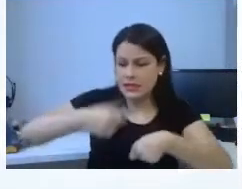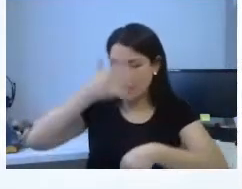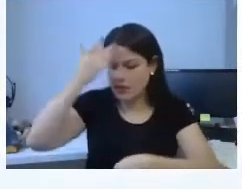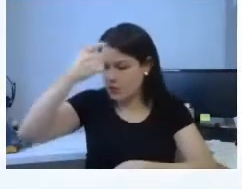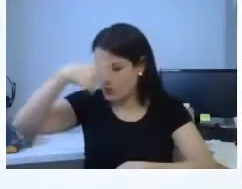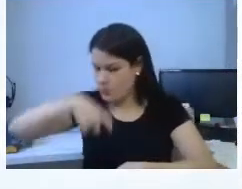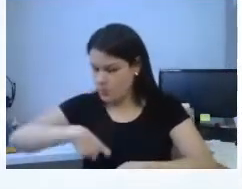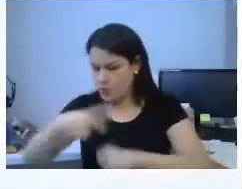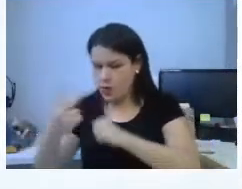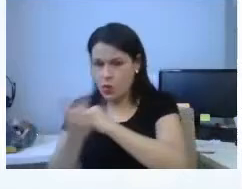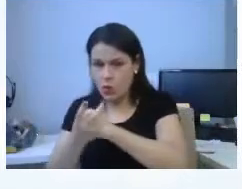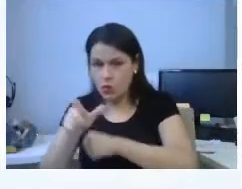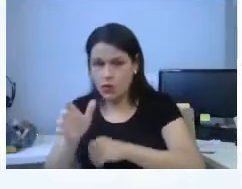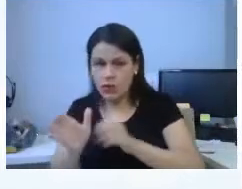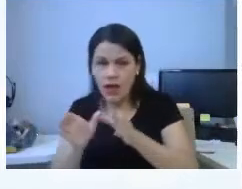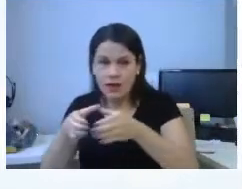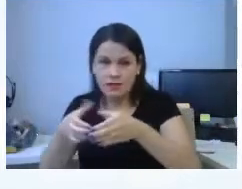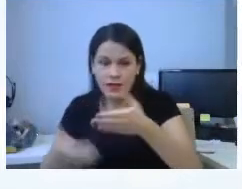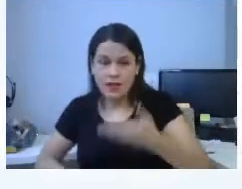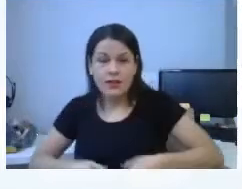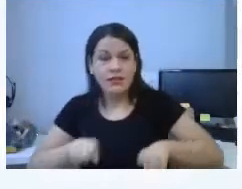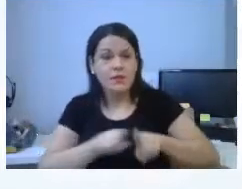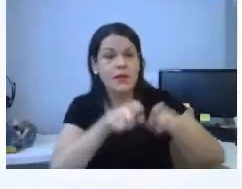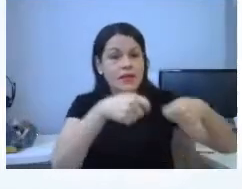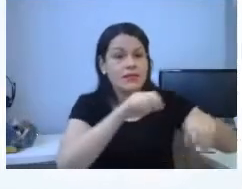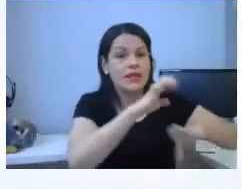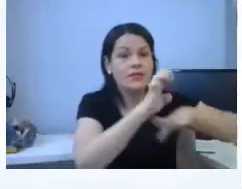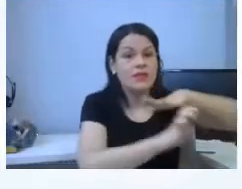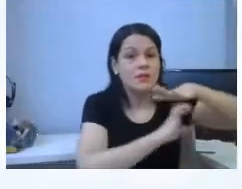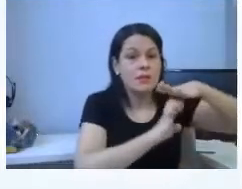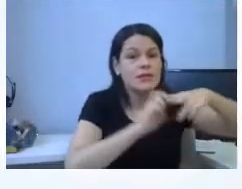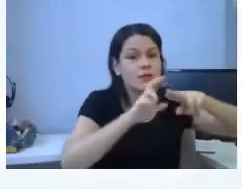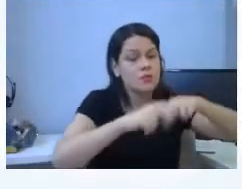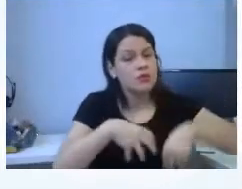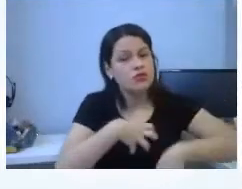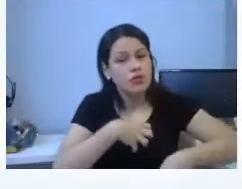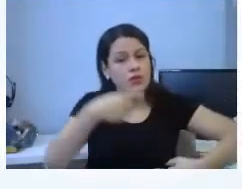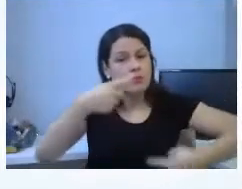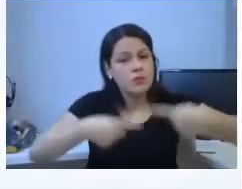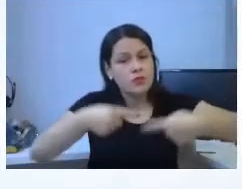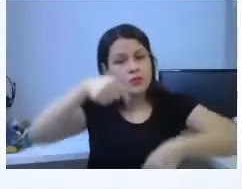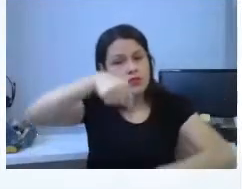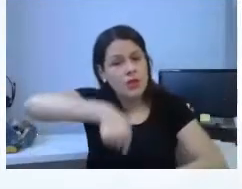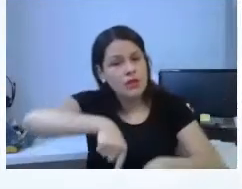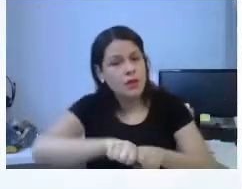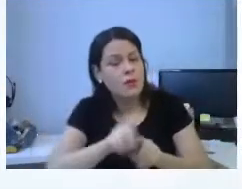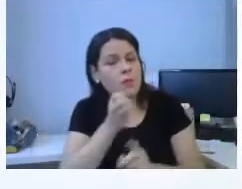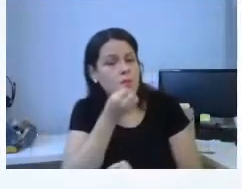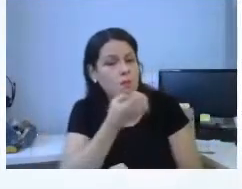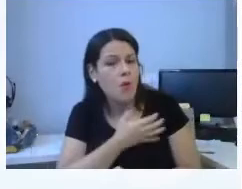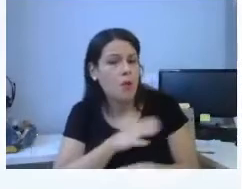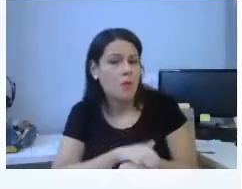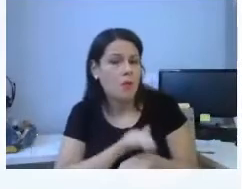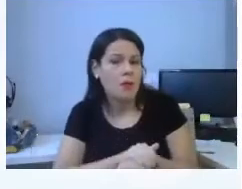trabalhador e das necessidades da empresa. Eu acho que esse é um ponto que a gente precisa debater aqui, doutor Alberto, doutor Zoe.